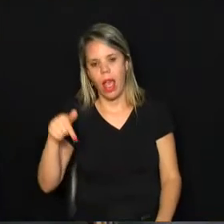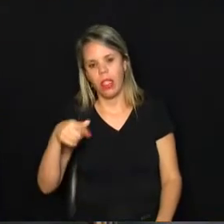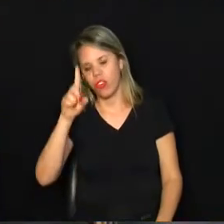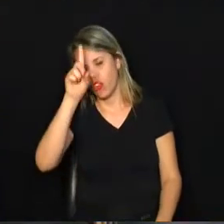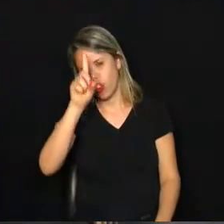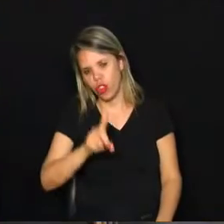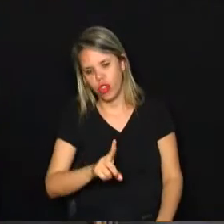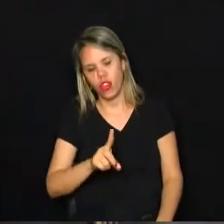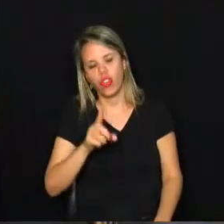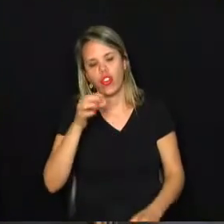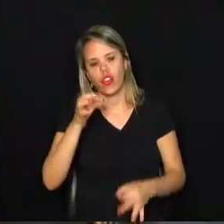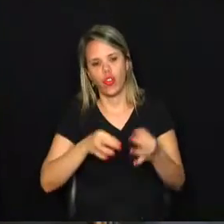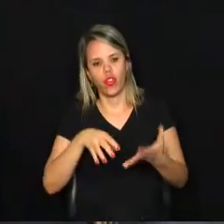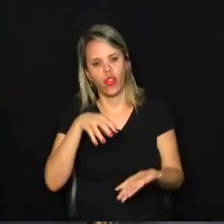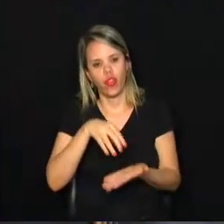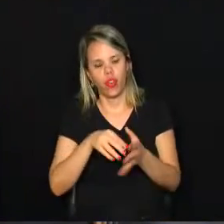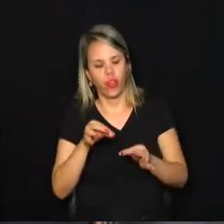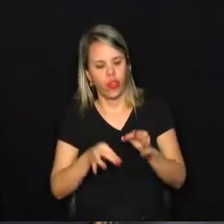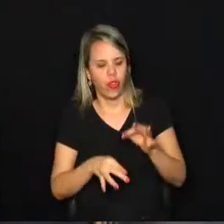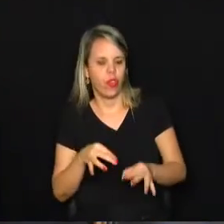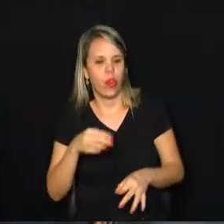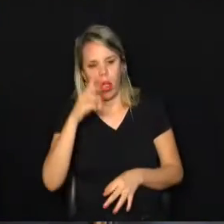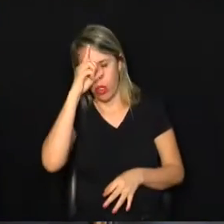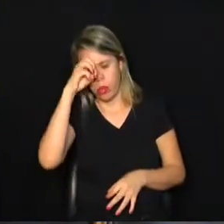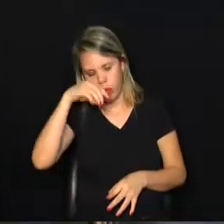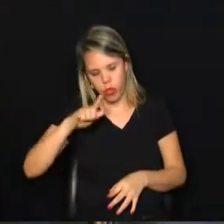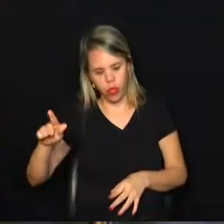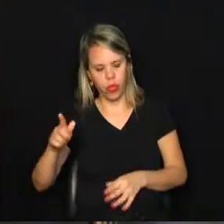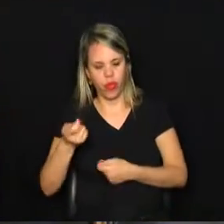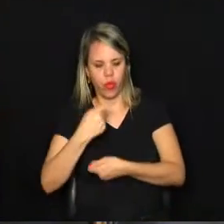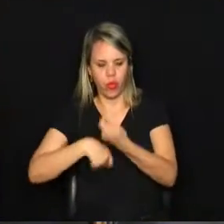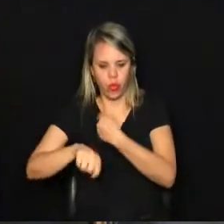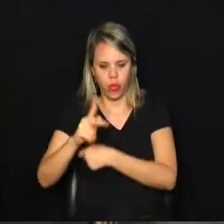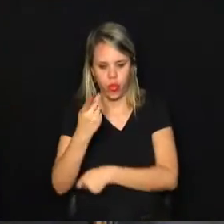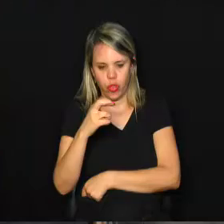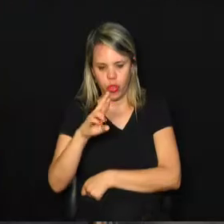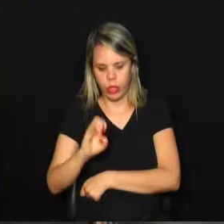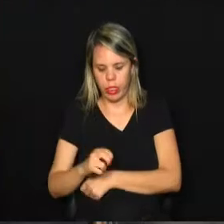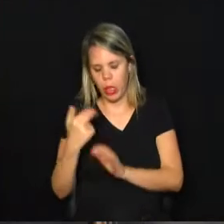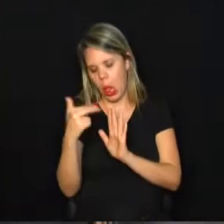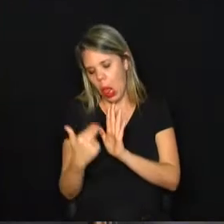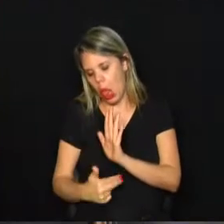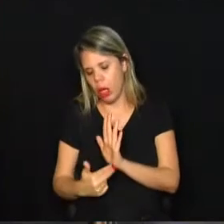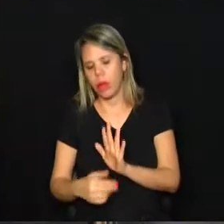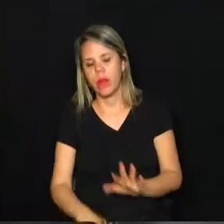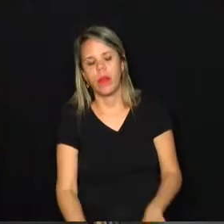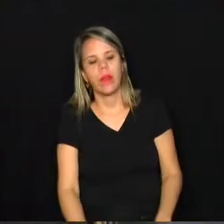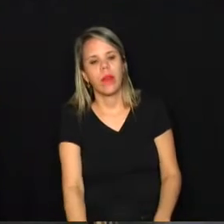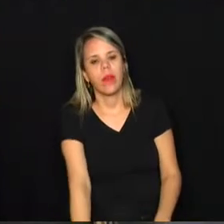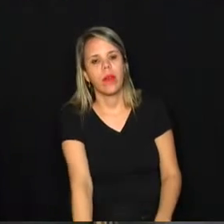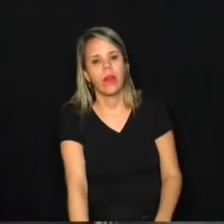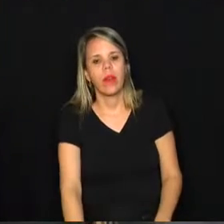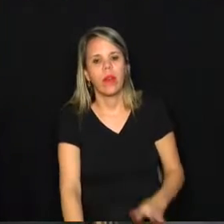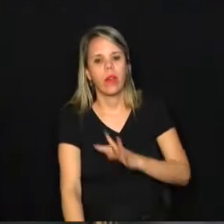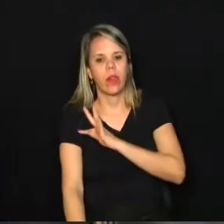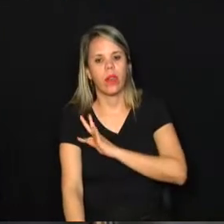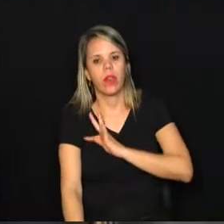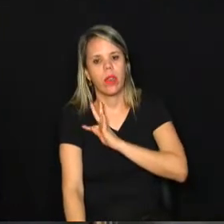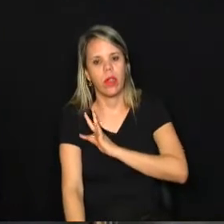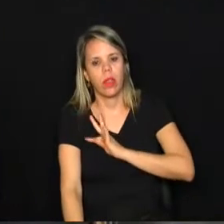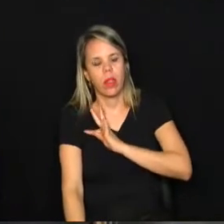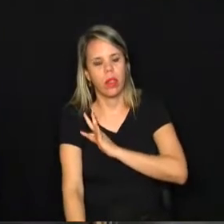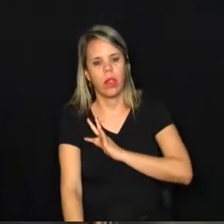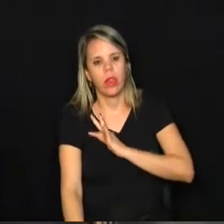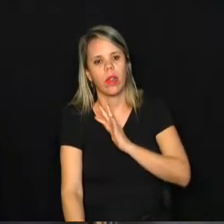Mário Gatti, doutor Henrique, diretor administrativo, doutor Esteno, diretor técnico, e doutor Carlos